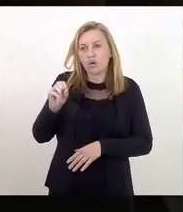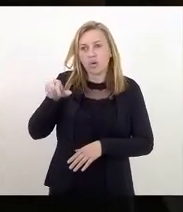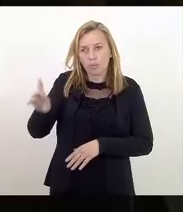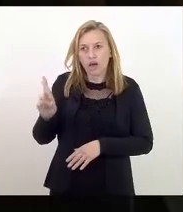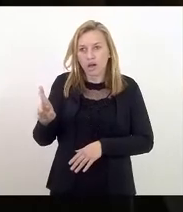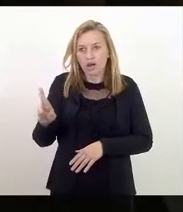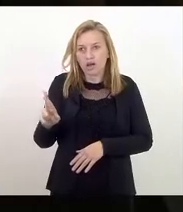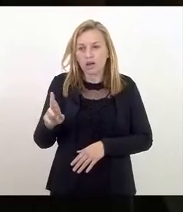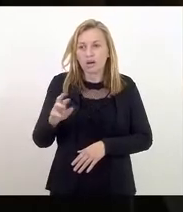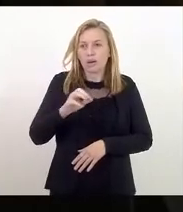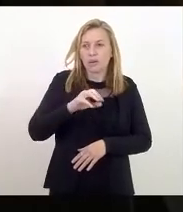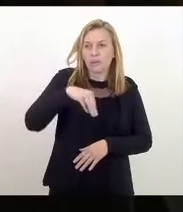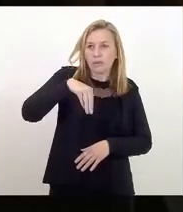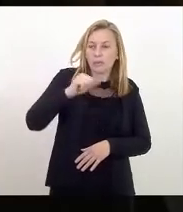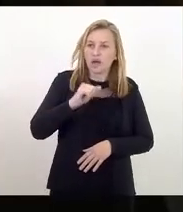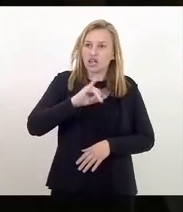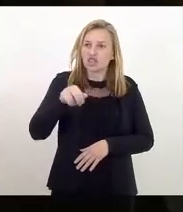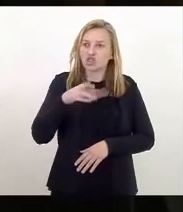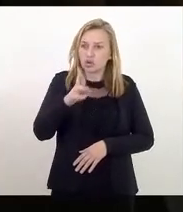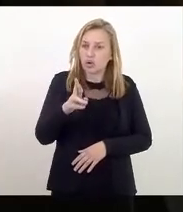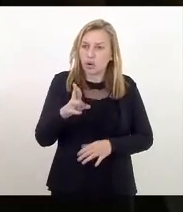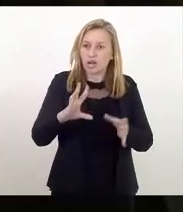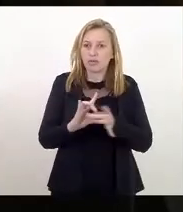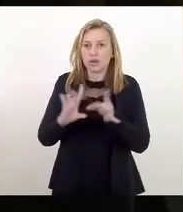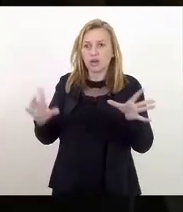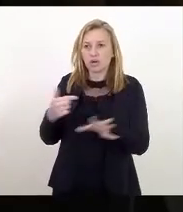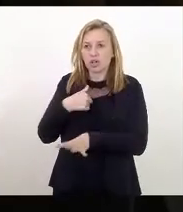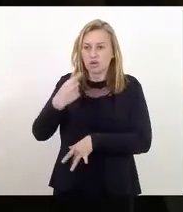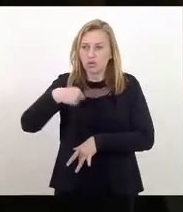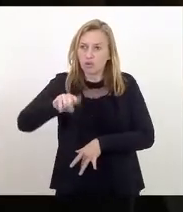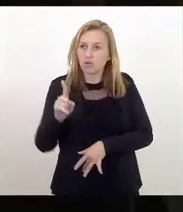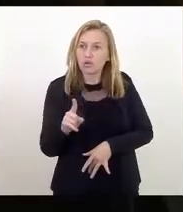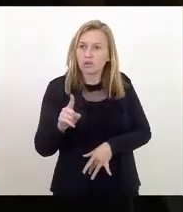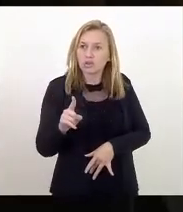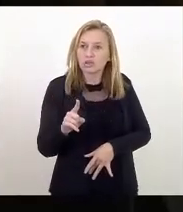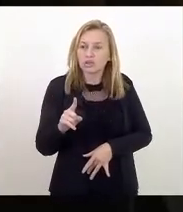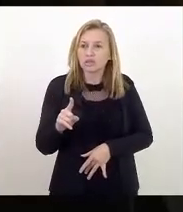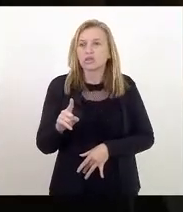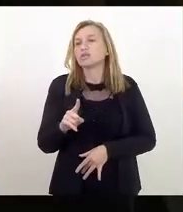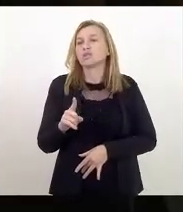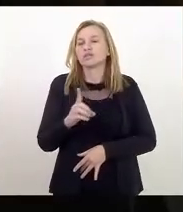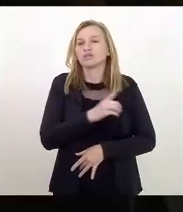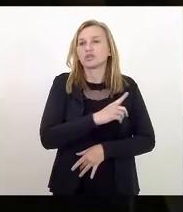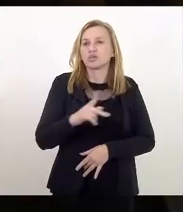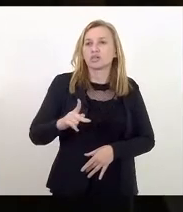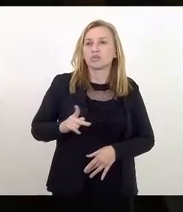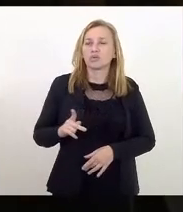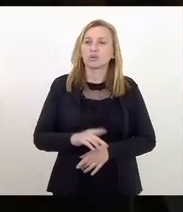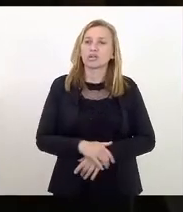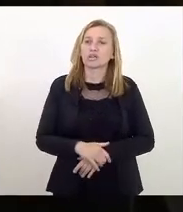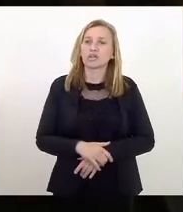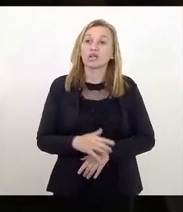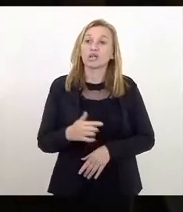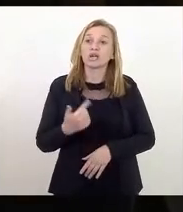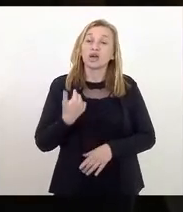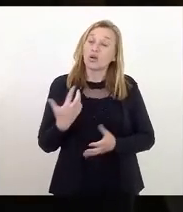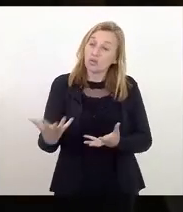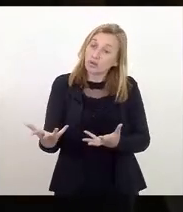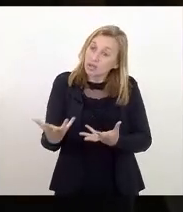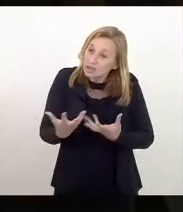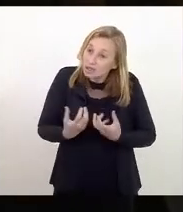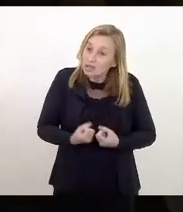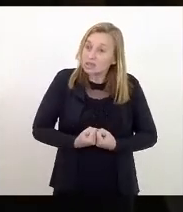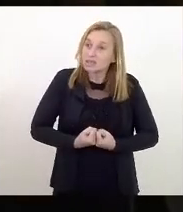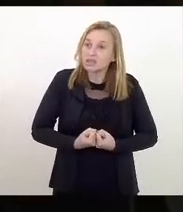major brigadeiro autorizou que eu fosse ficar cedido na defensoria pública. E eu fui recebido